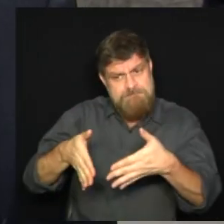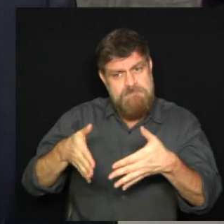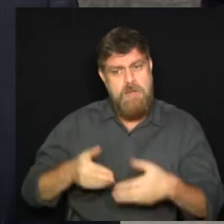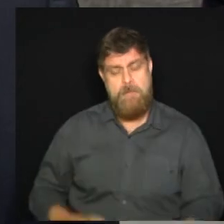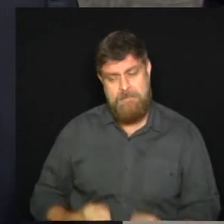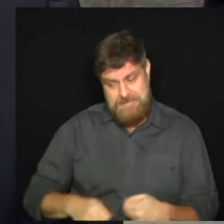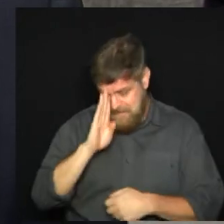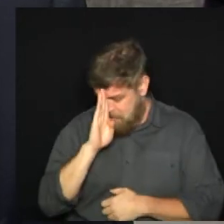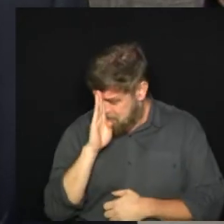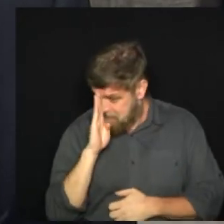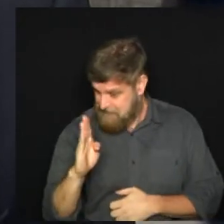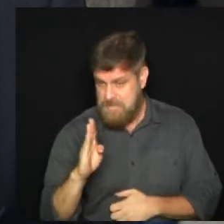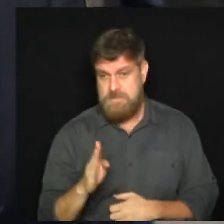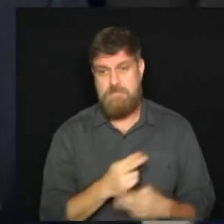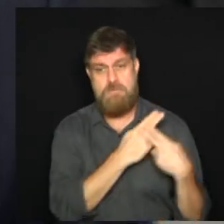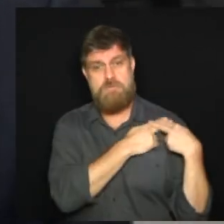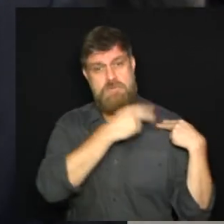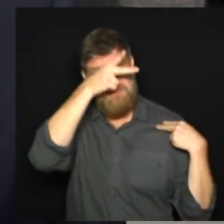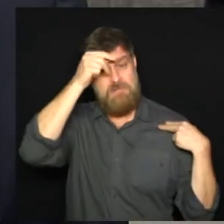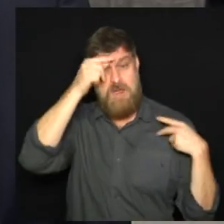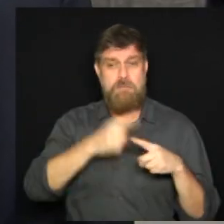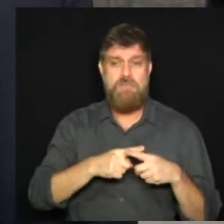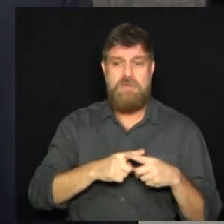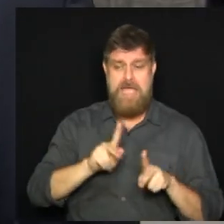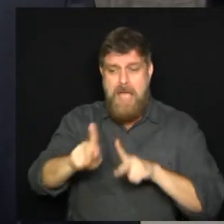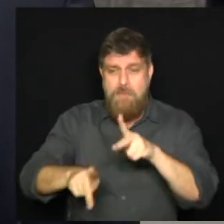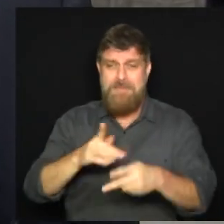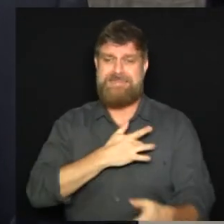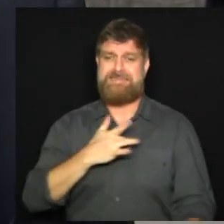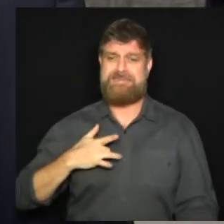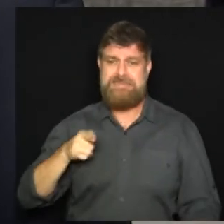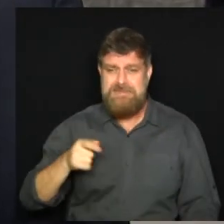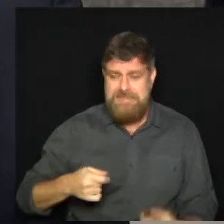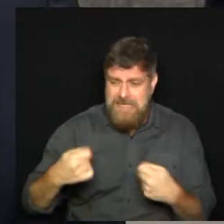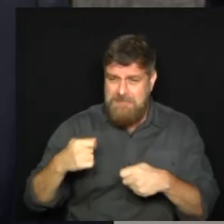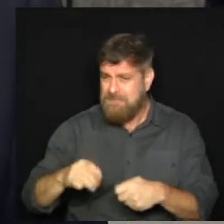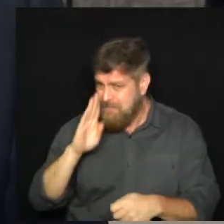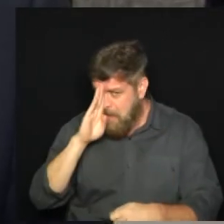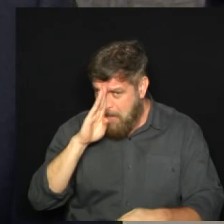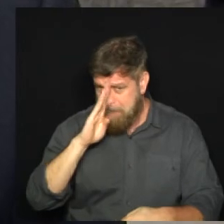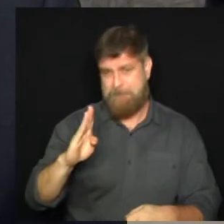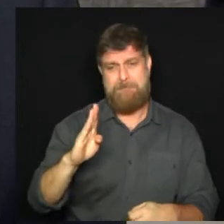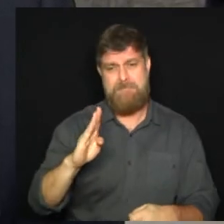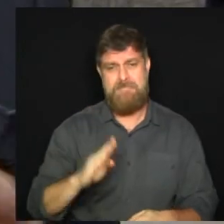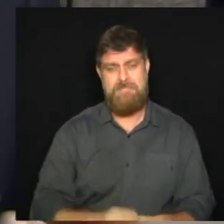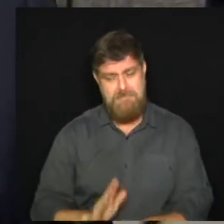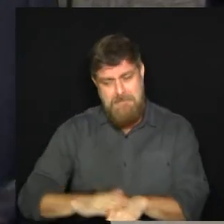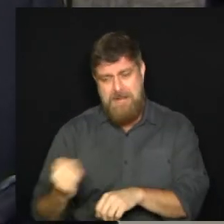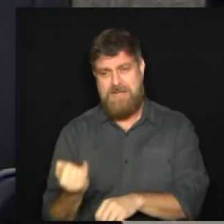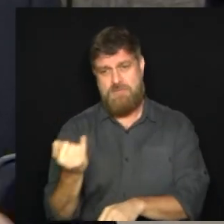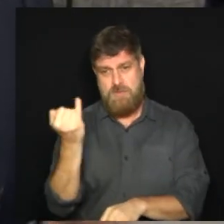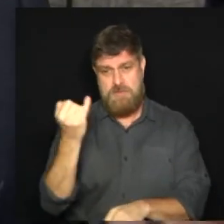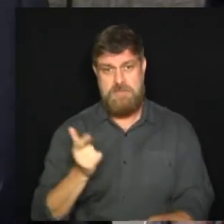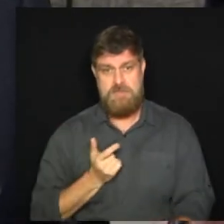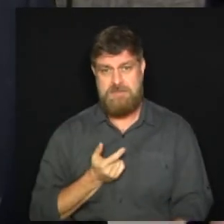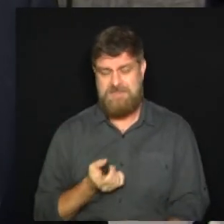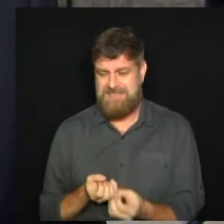prioridade dos governos, já que a saúde da população talvez seja o seu maior patrimônio. E há muitas